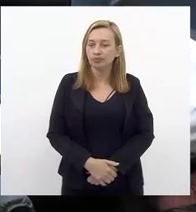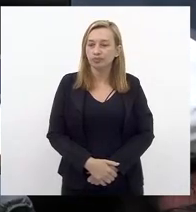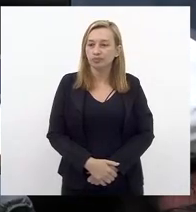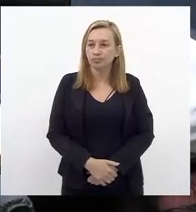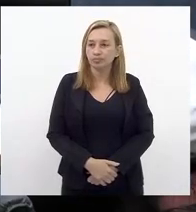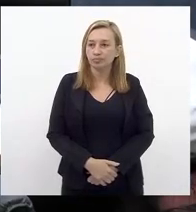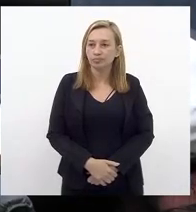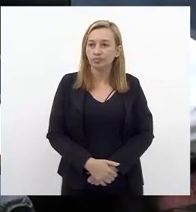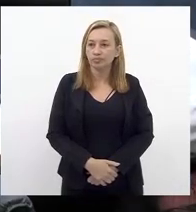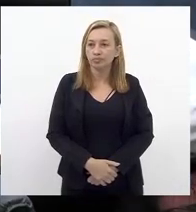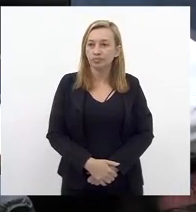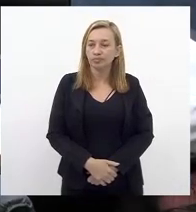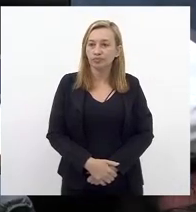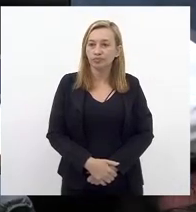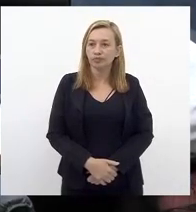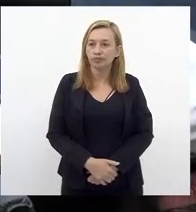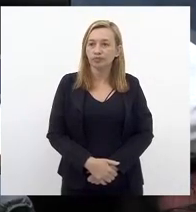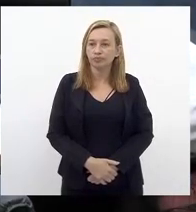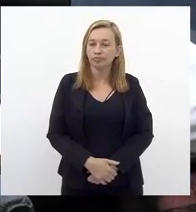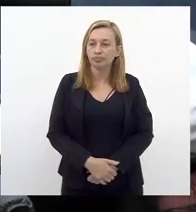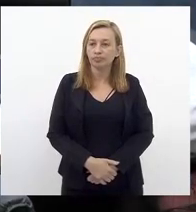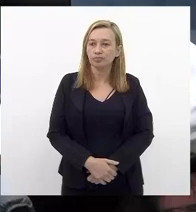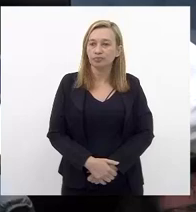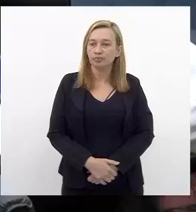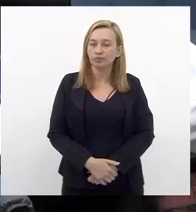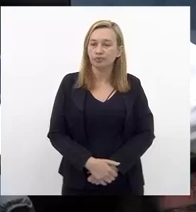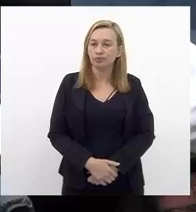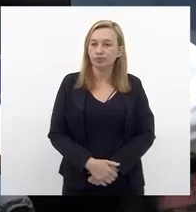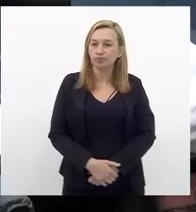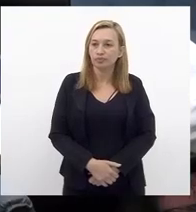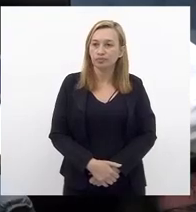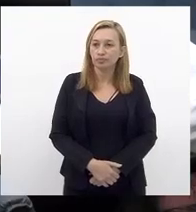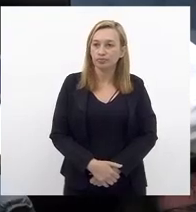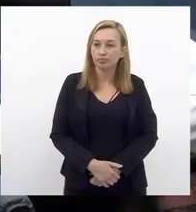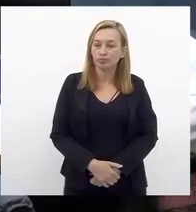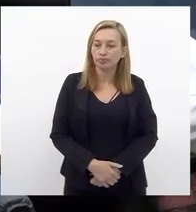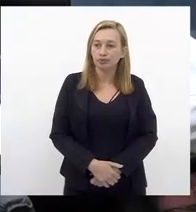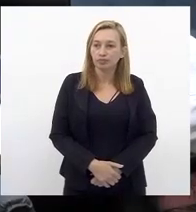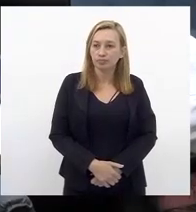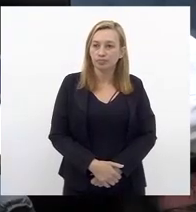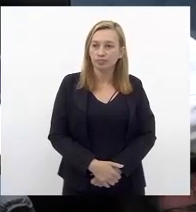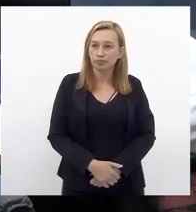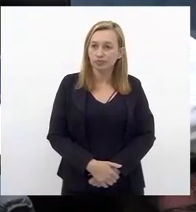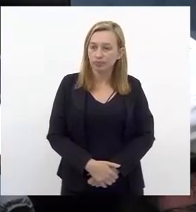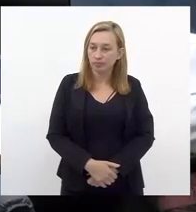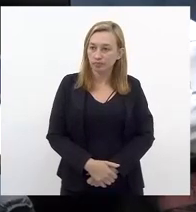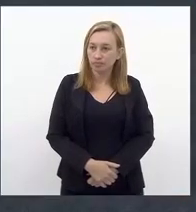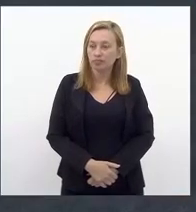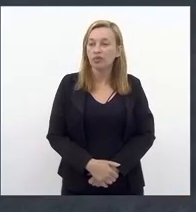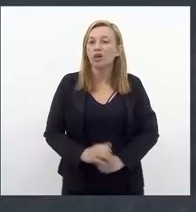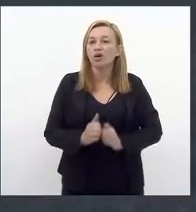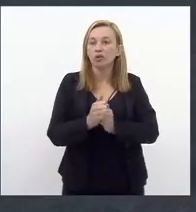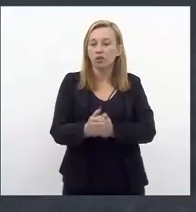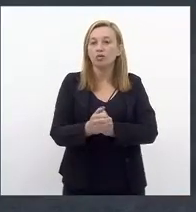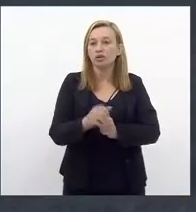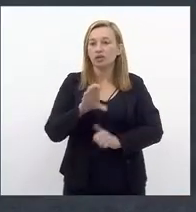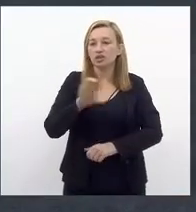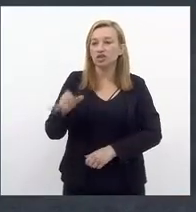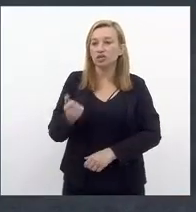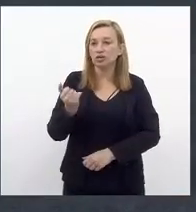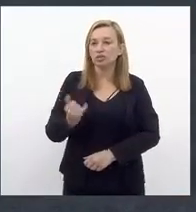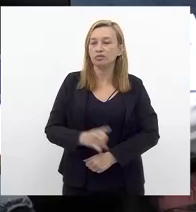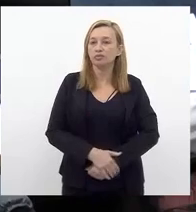em toda doação é doação UFF acompanho o parecer da